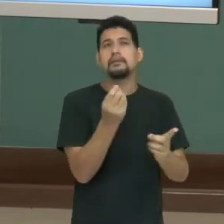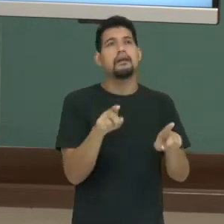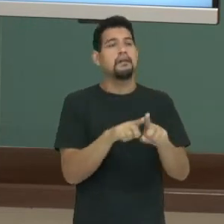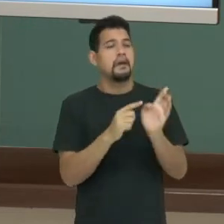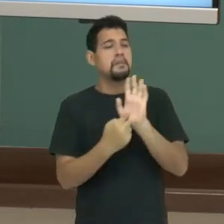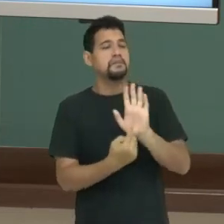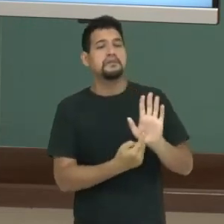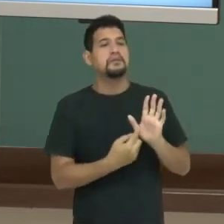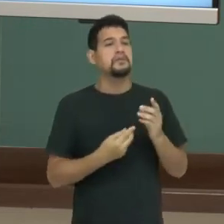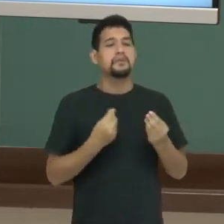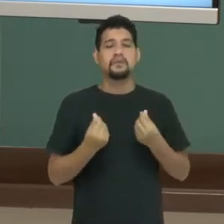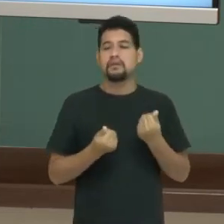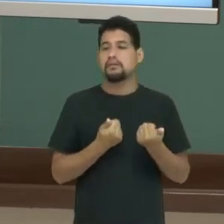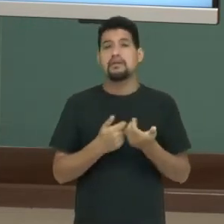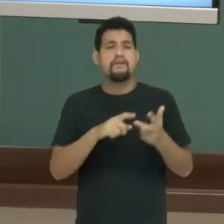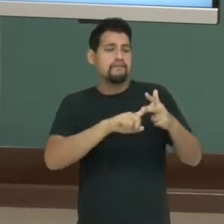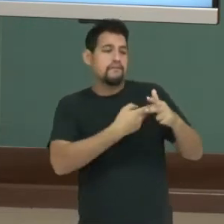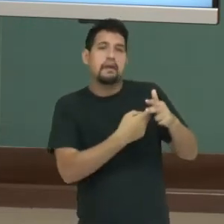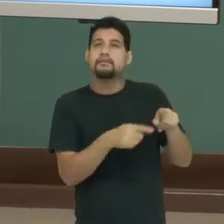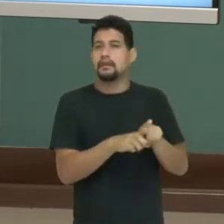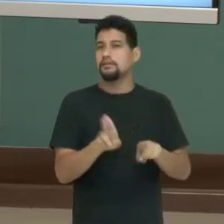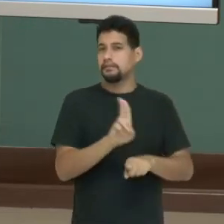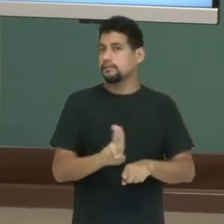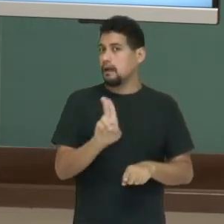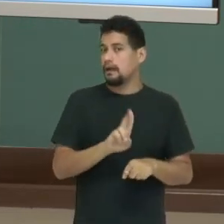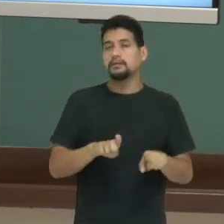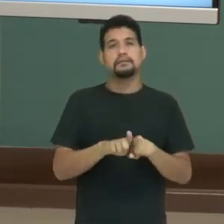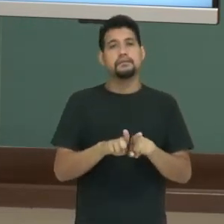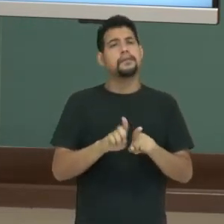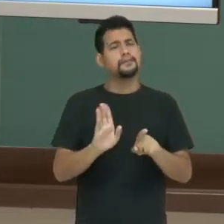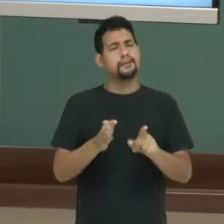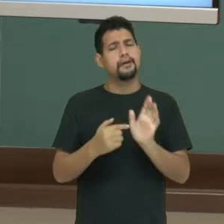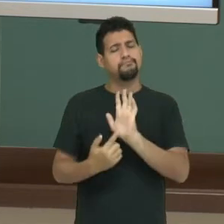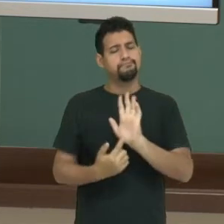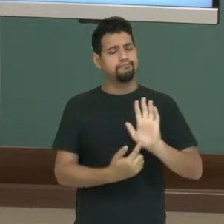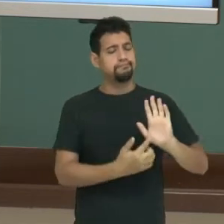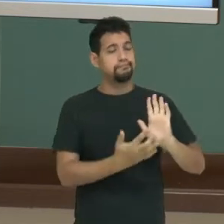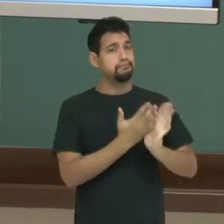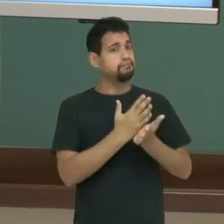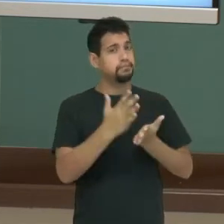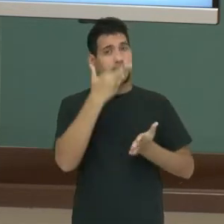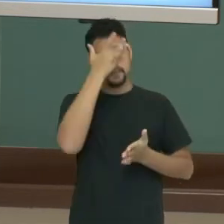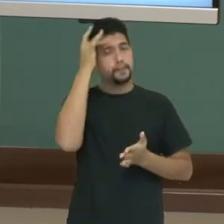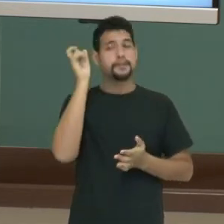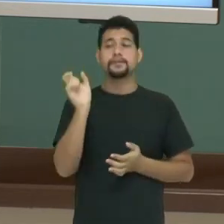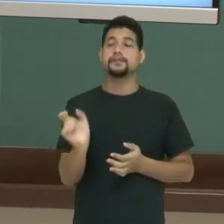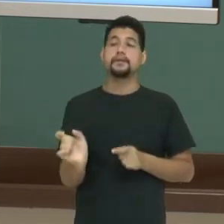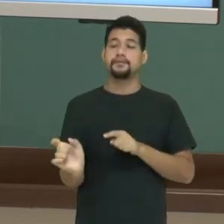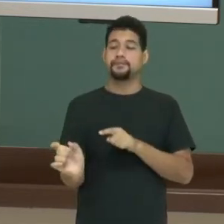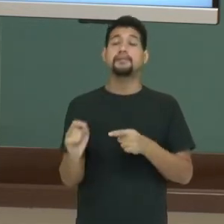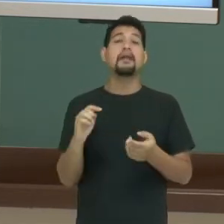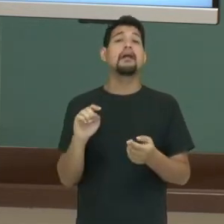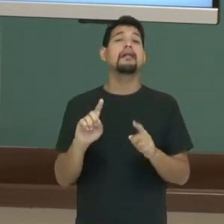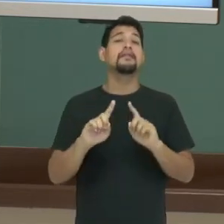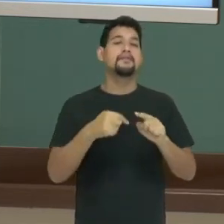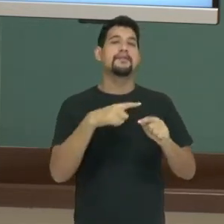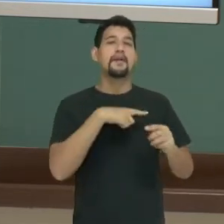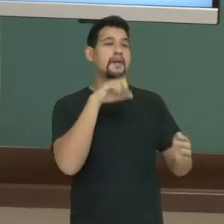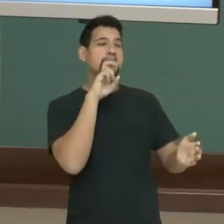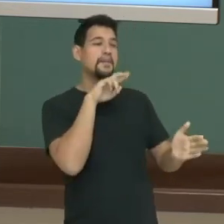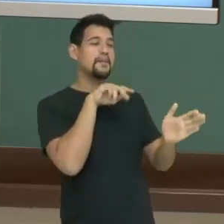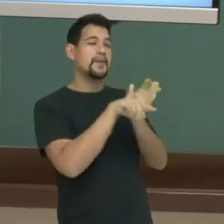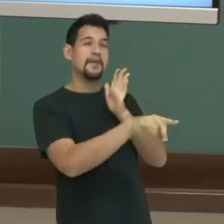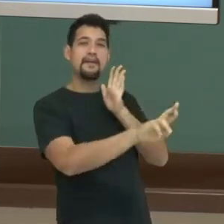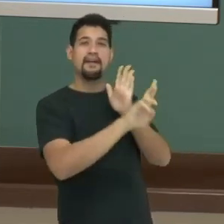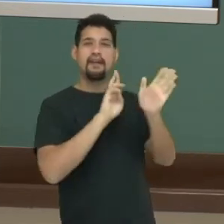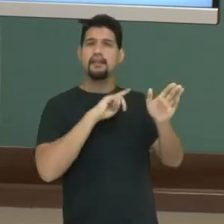a apresentação da ferramenta que está sendo mostrada por alguém. E depois as perguntas e respostas, que é